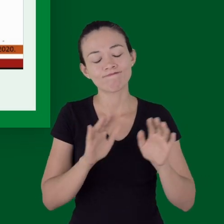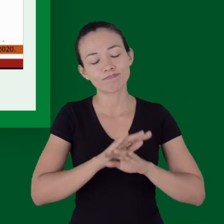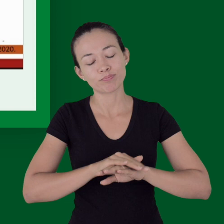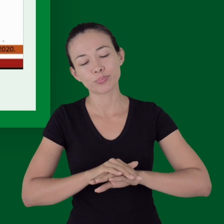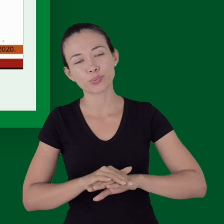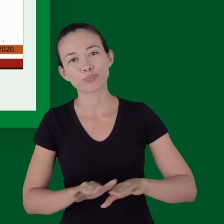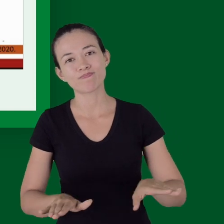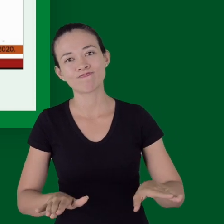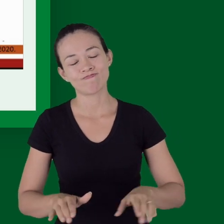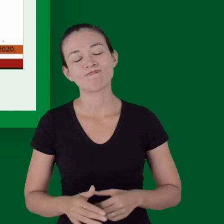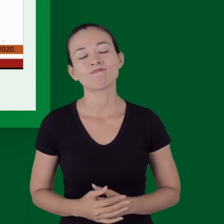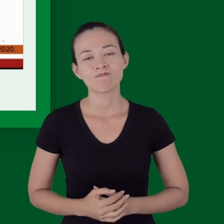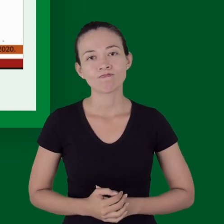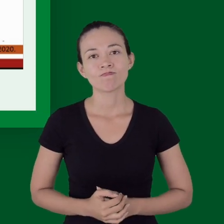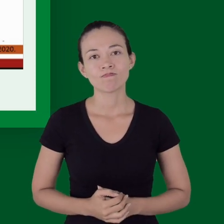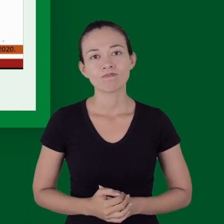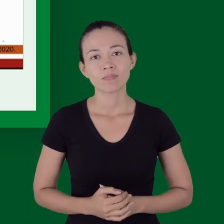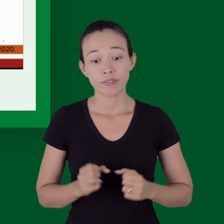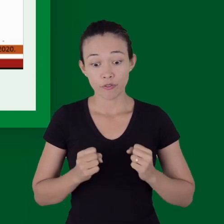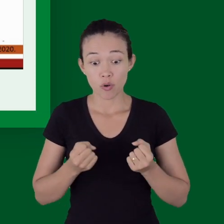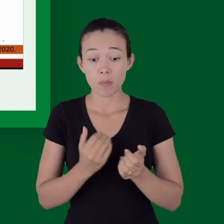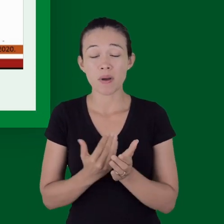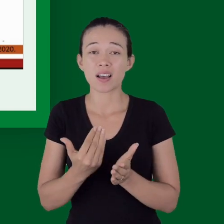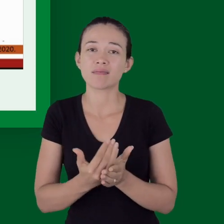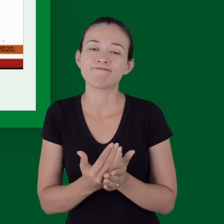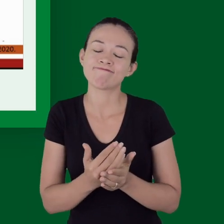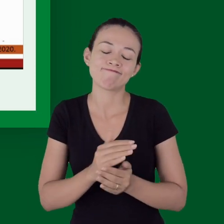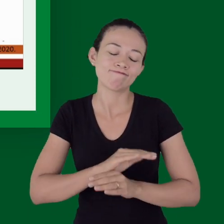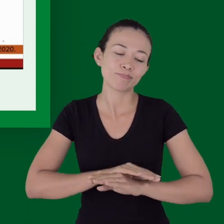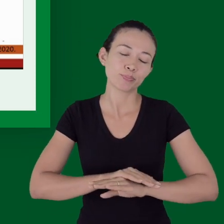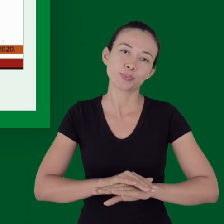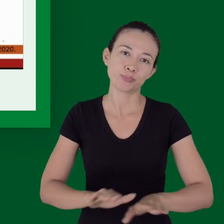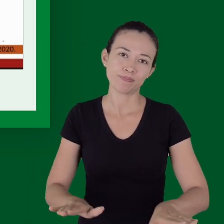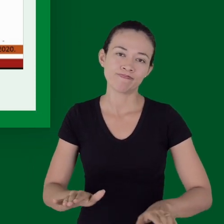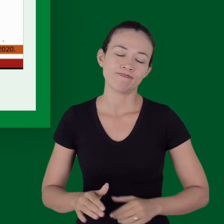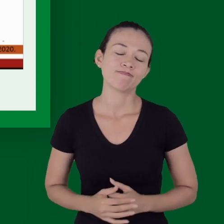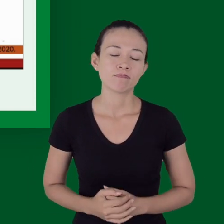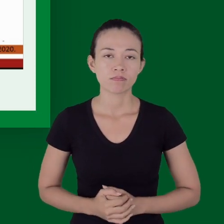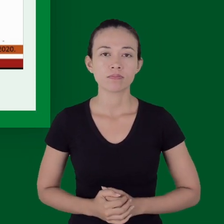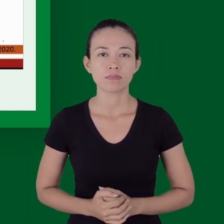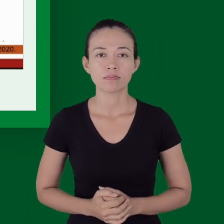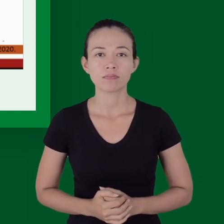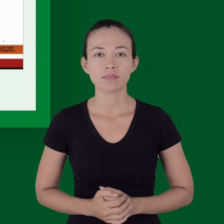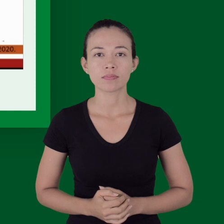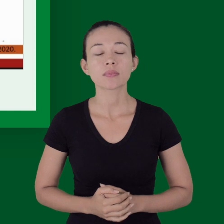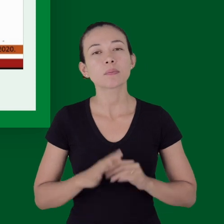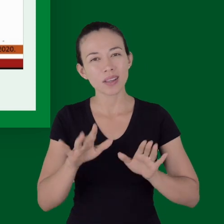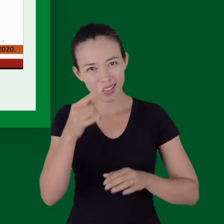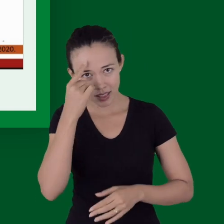esforços. E como eu disse novamente, isso de forma